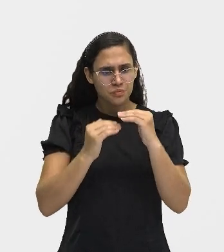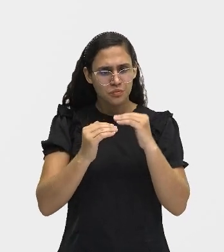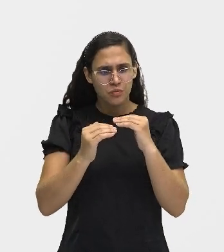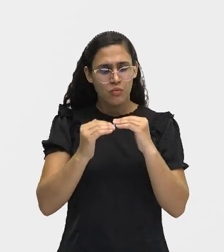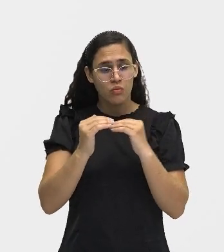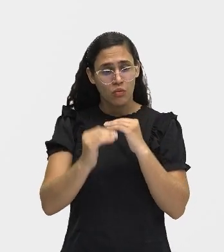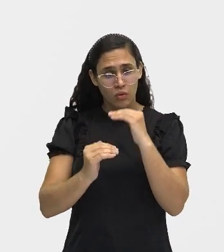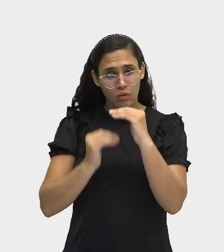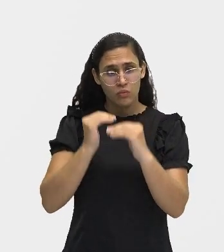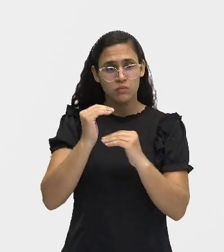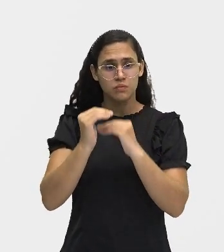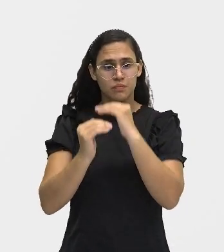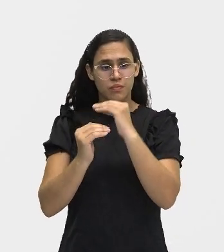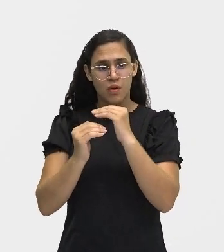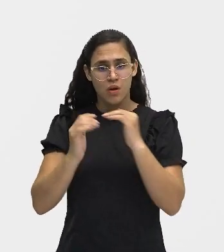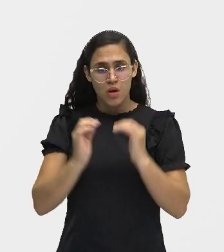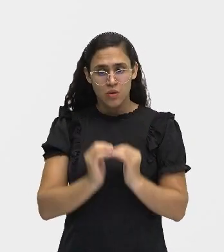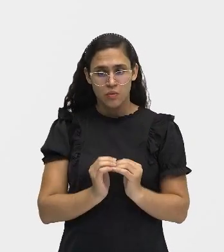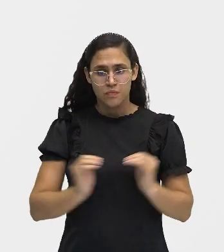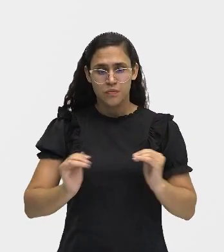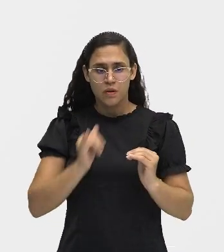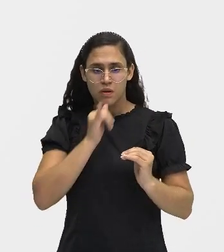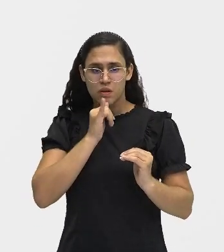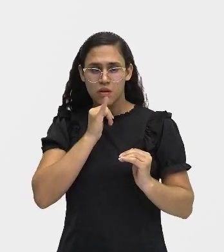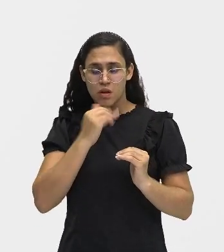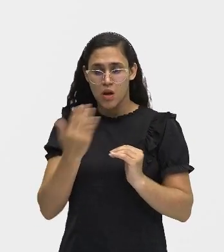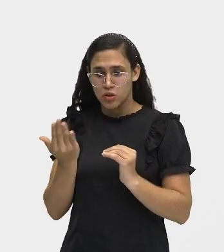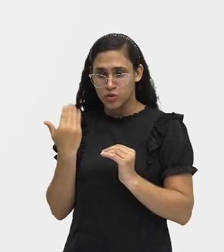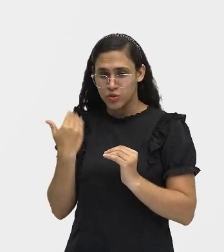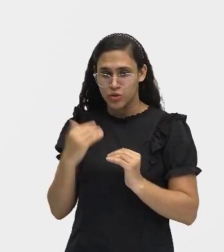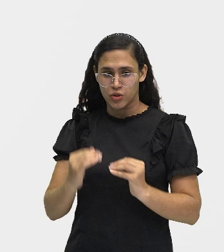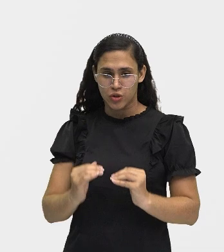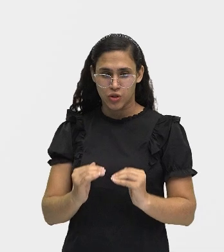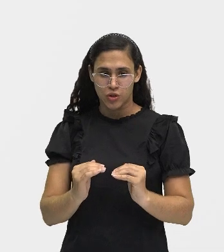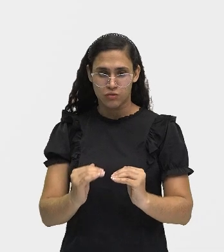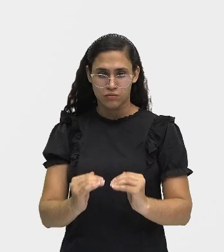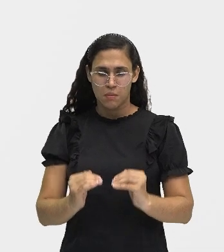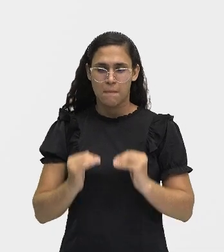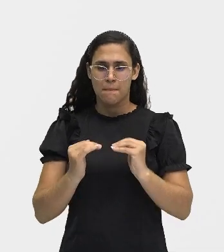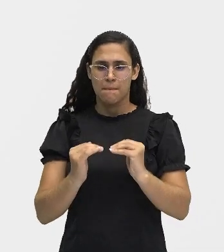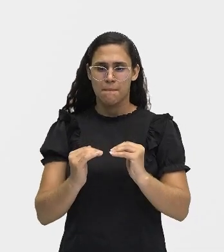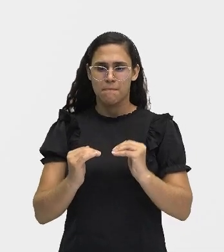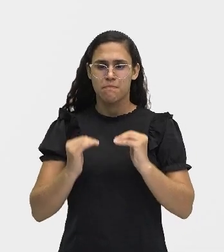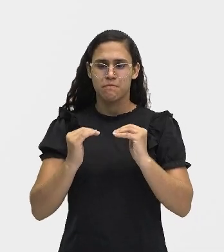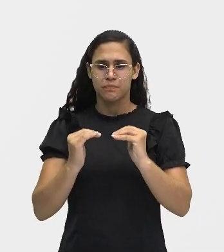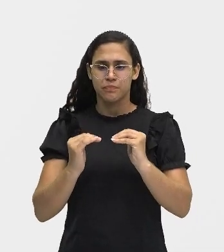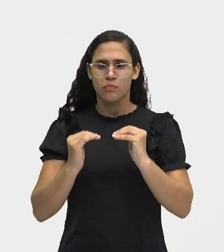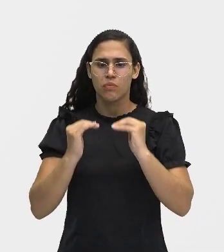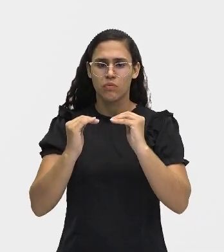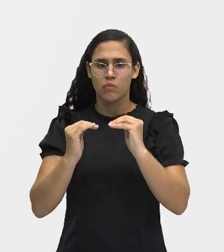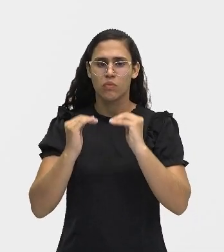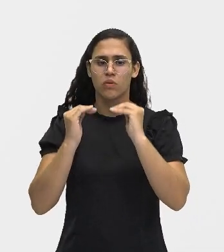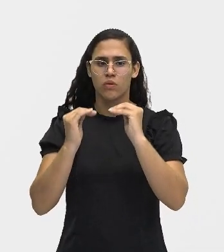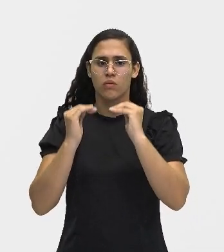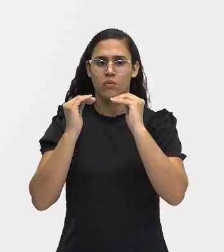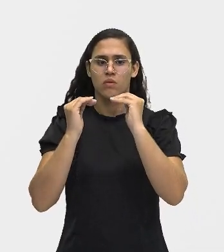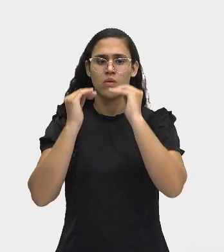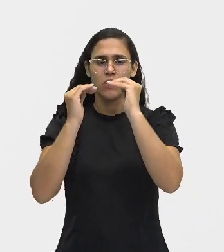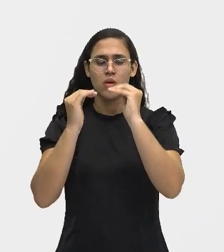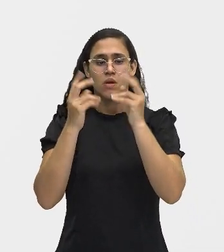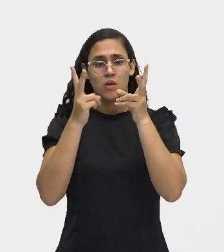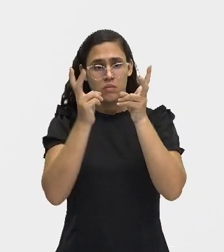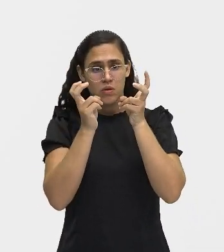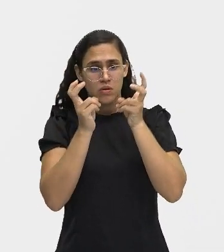né? Então a gente vê ali da mais antiga para a mais recente, né? E a gente tem aí a datação relativa, né? Que a gente